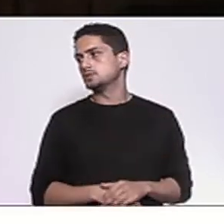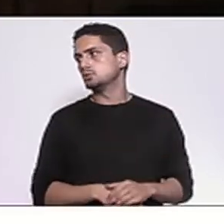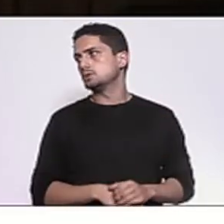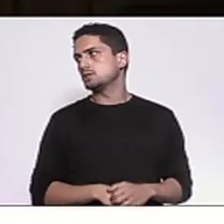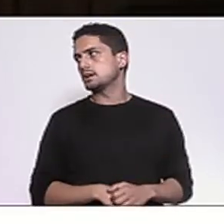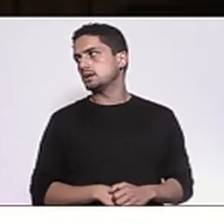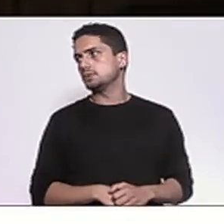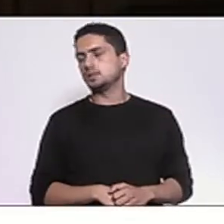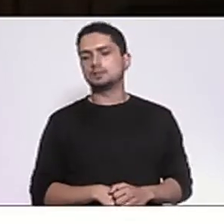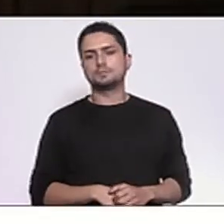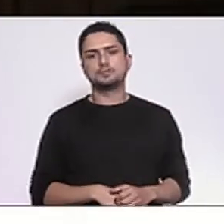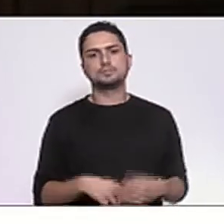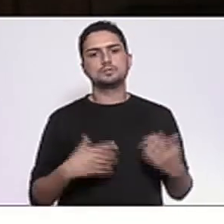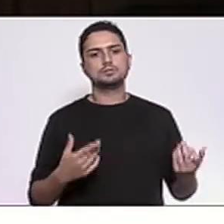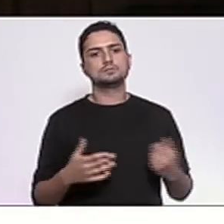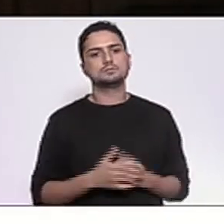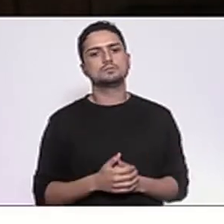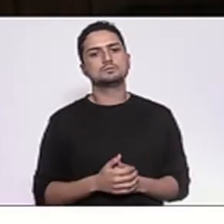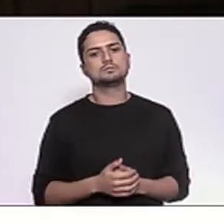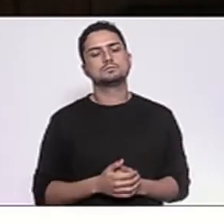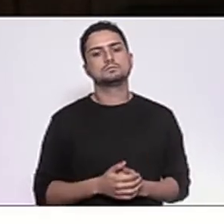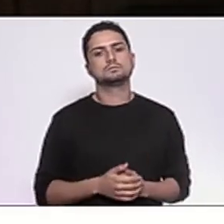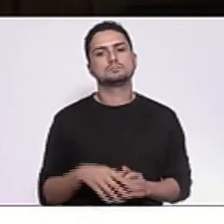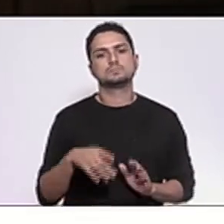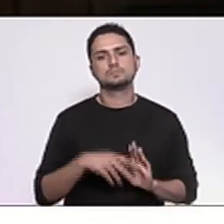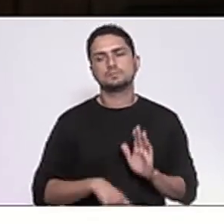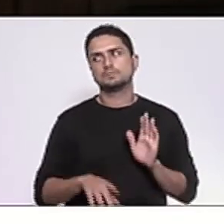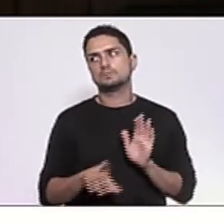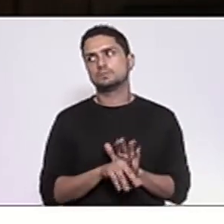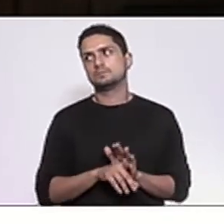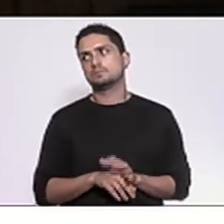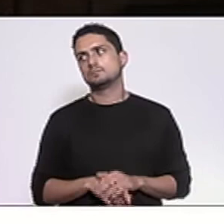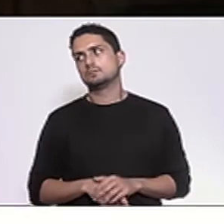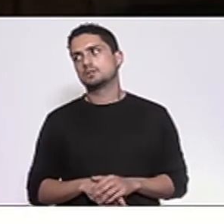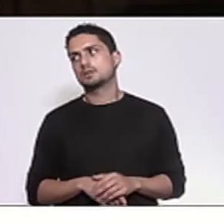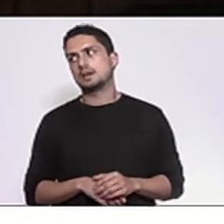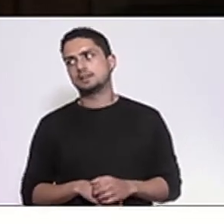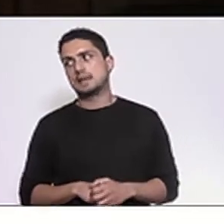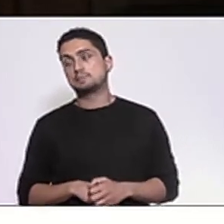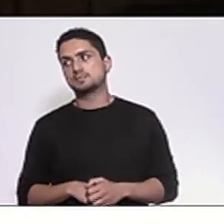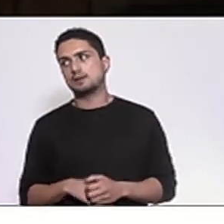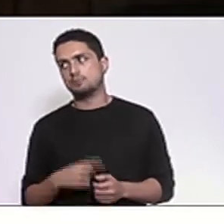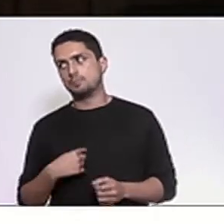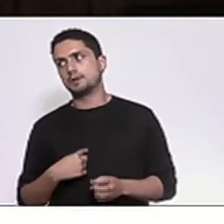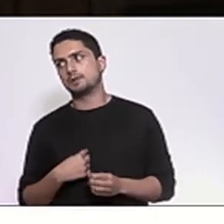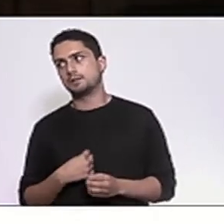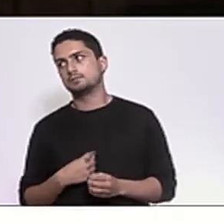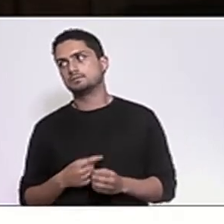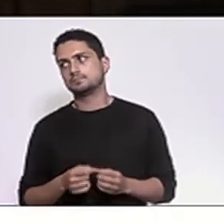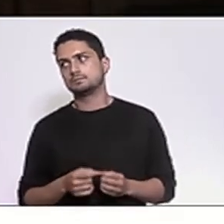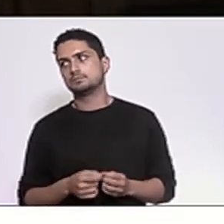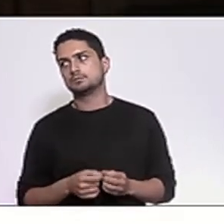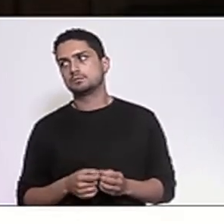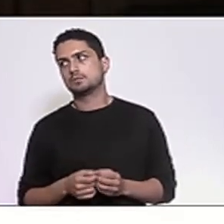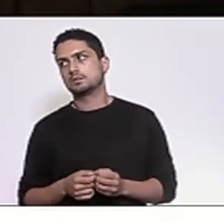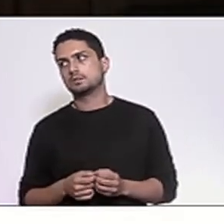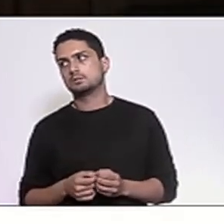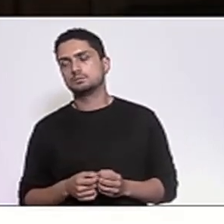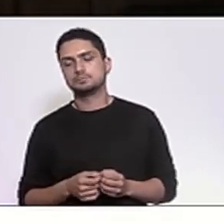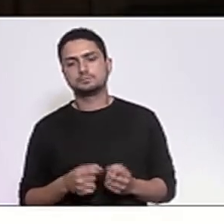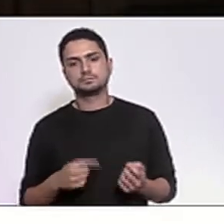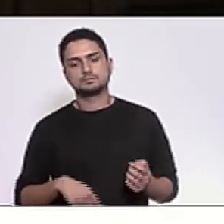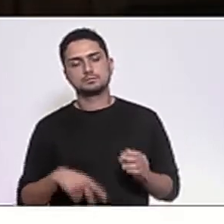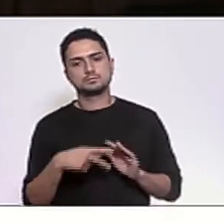militarização, produzi uma dúzia de emendas, garanto a Vossa Excelência que